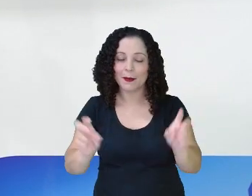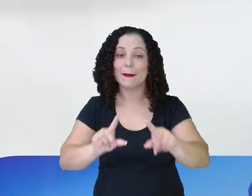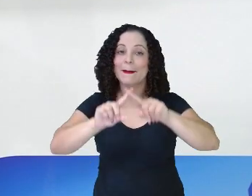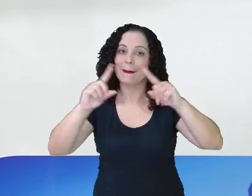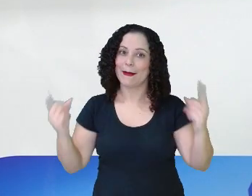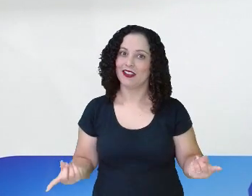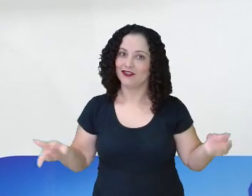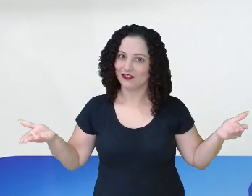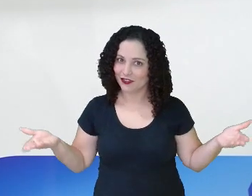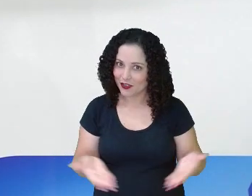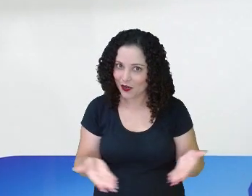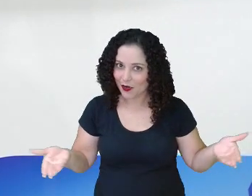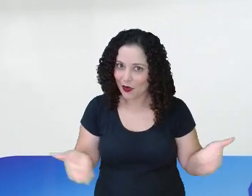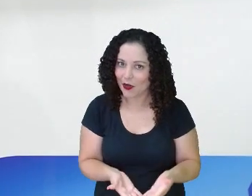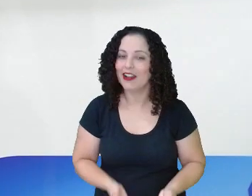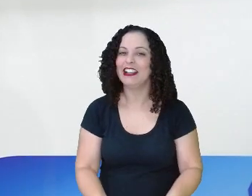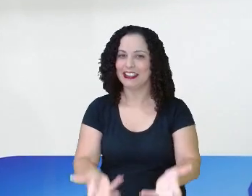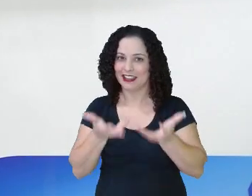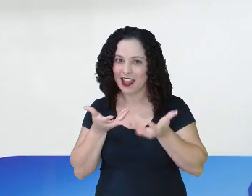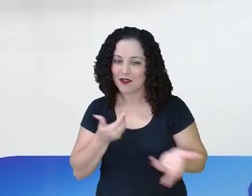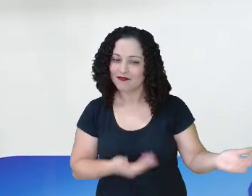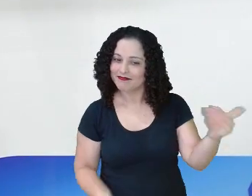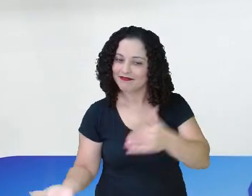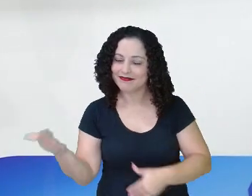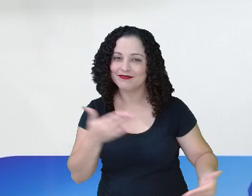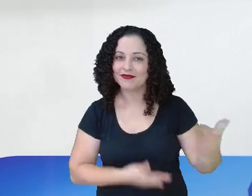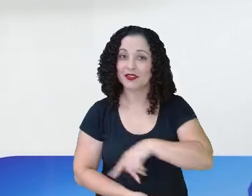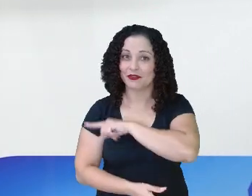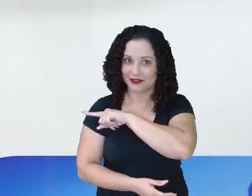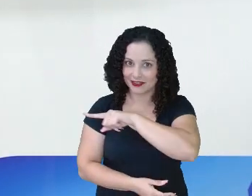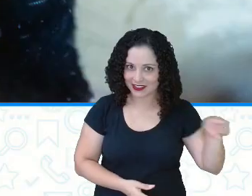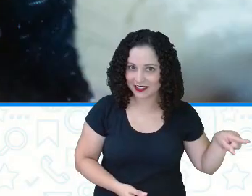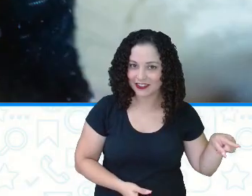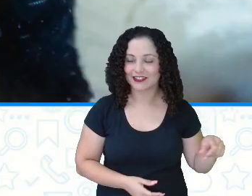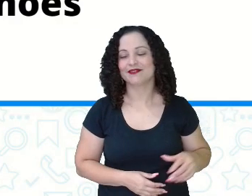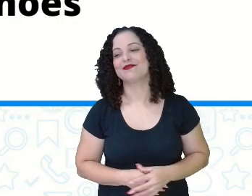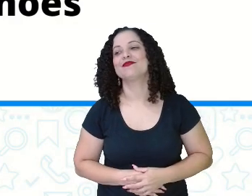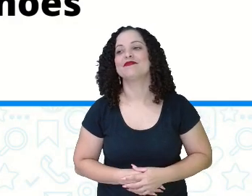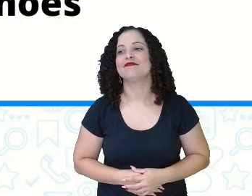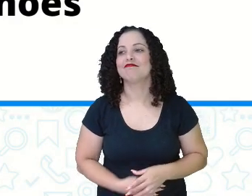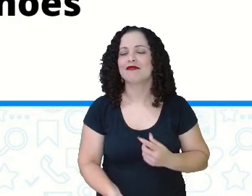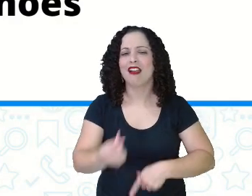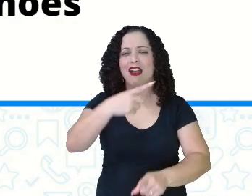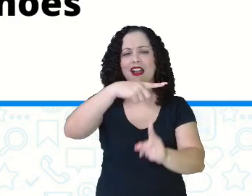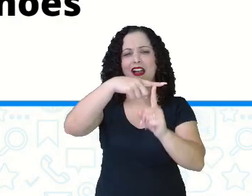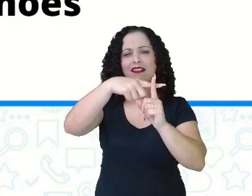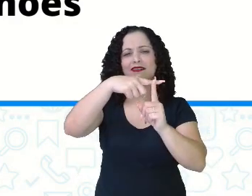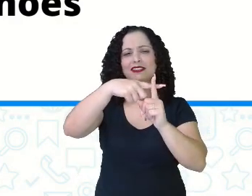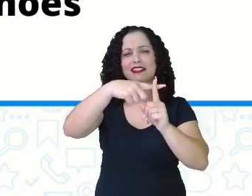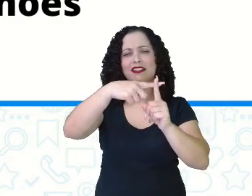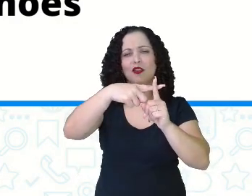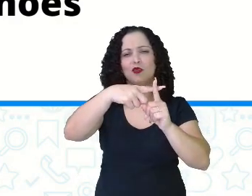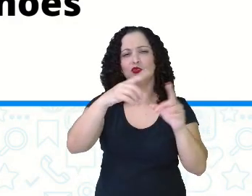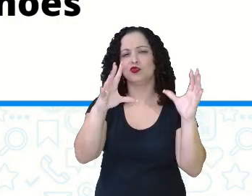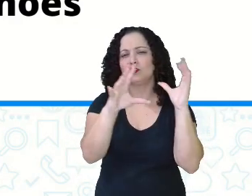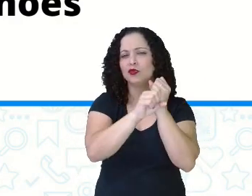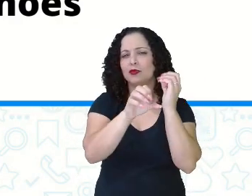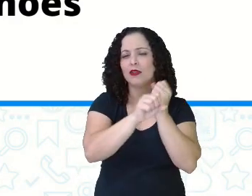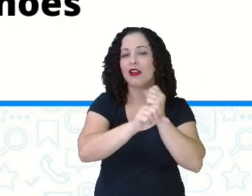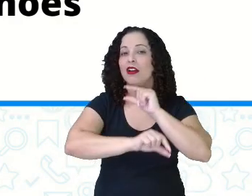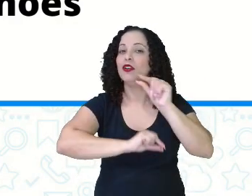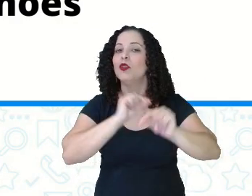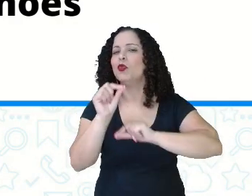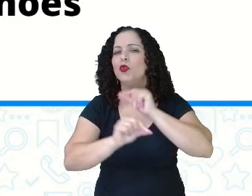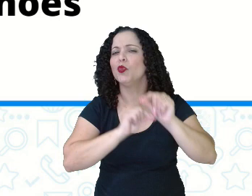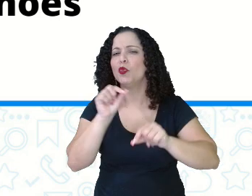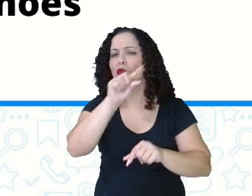vou cobrar bastante a participação de vocês hoje, hein? Vamos lá. Adição. Quando a gente fala de adição, a